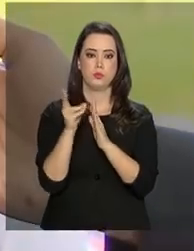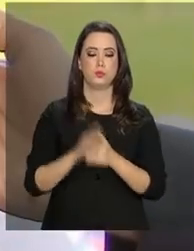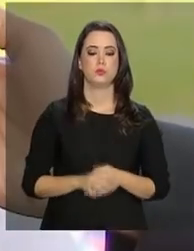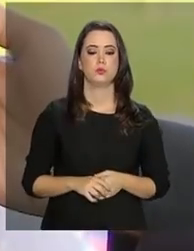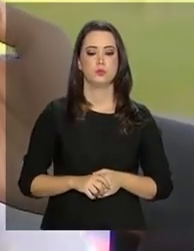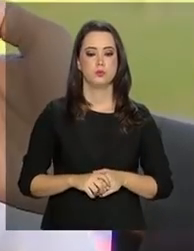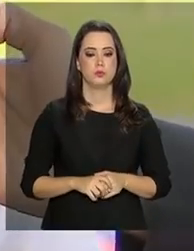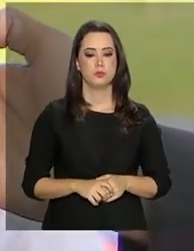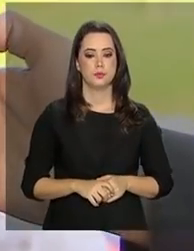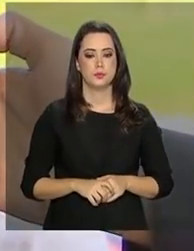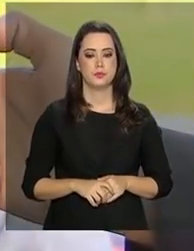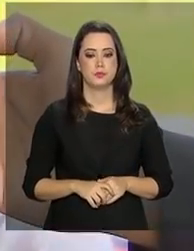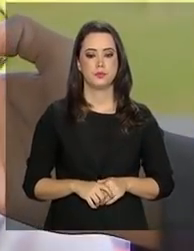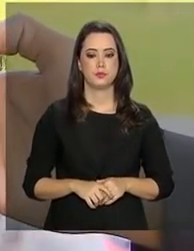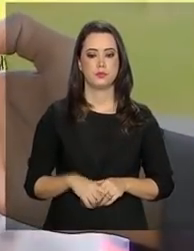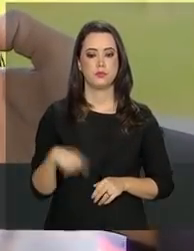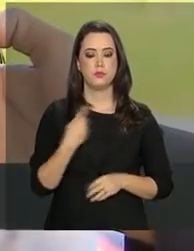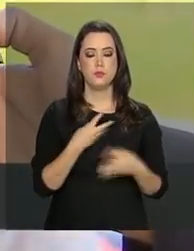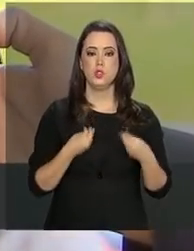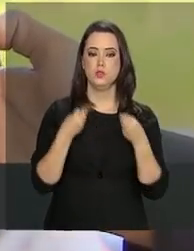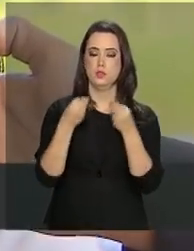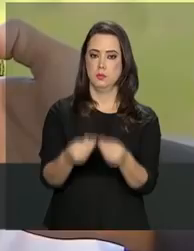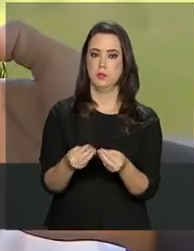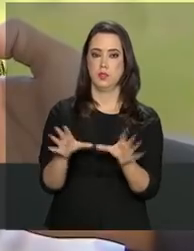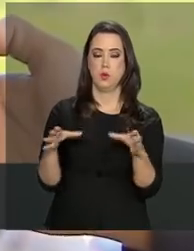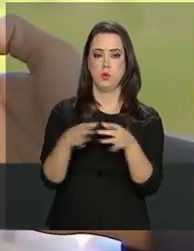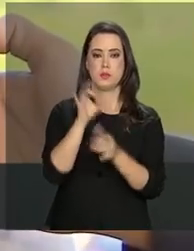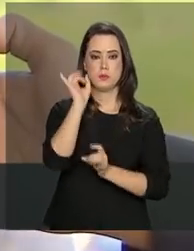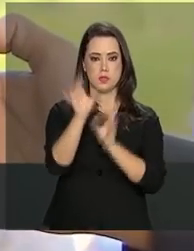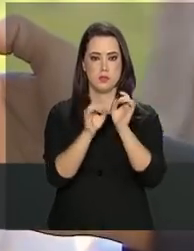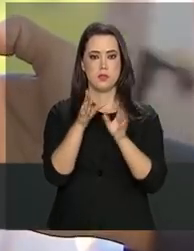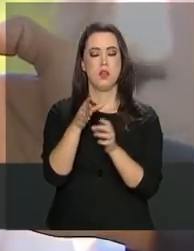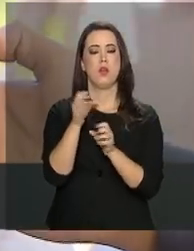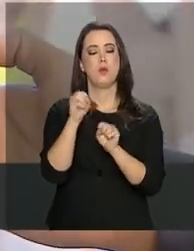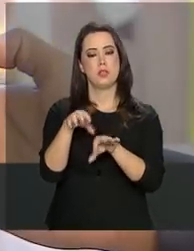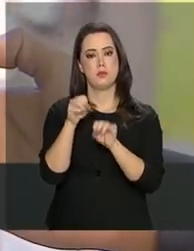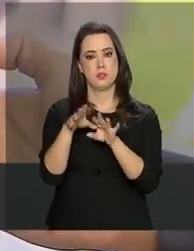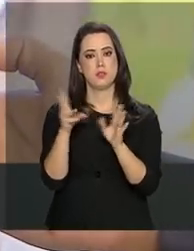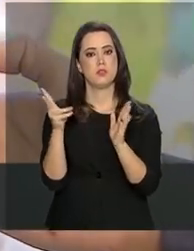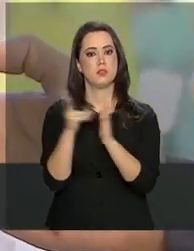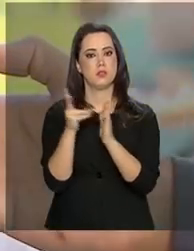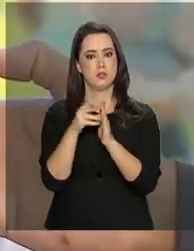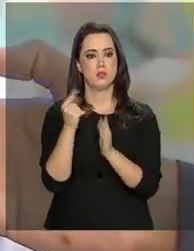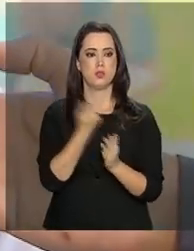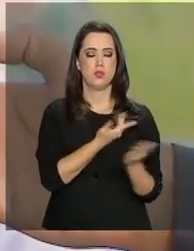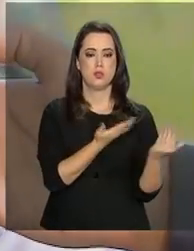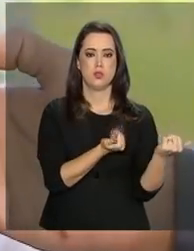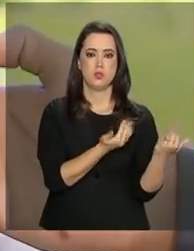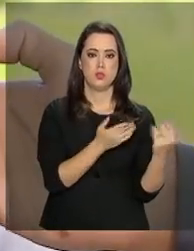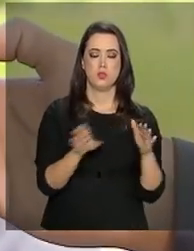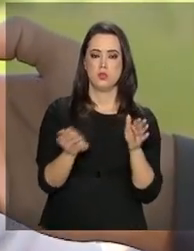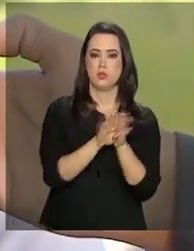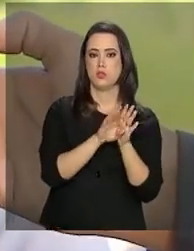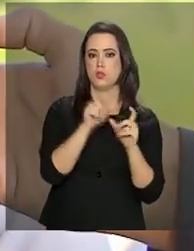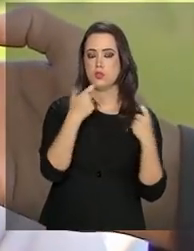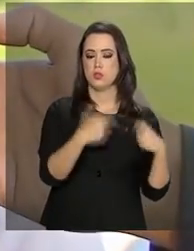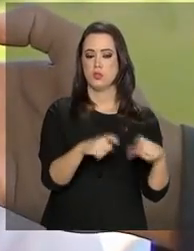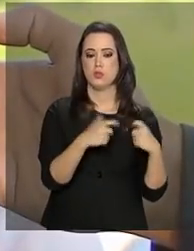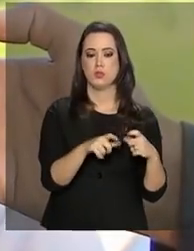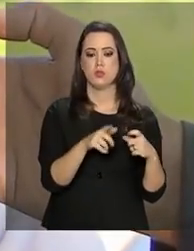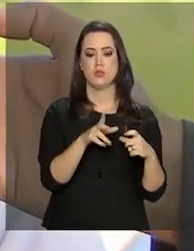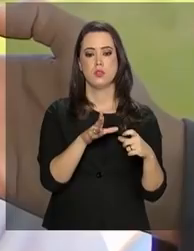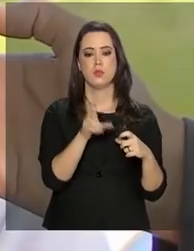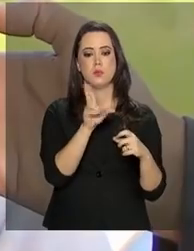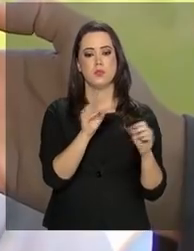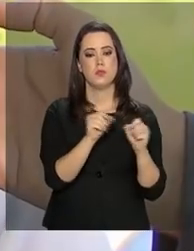nós vamos dar uma atenção especial à a educação indígena as nossas jovens estão chegando nos grandes centros para fazer a universidade